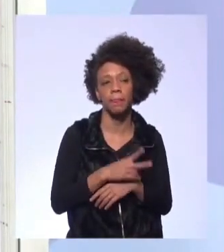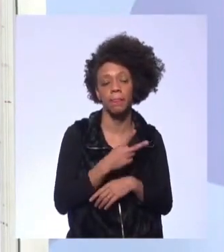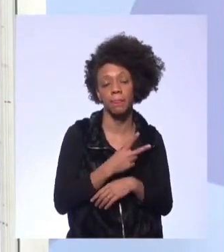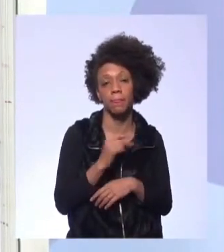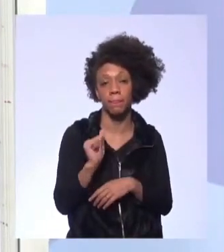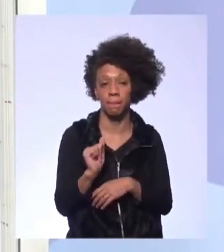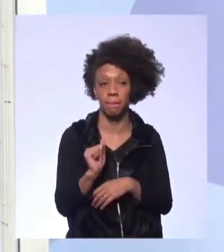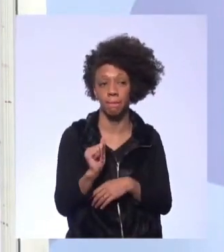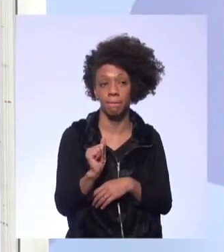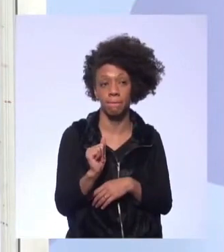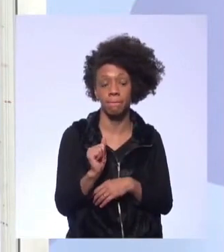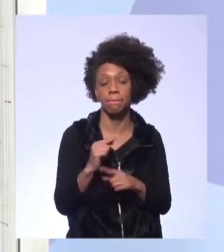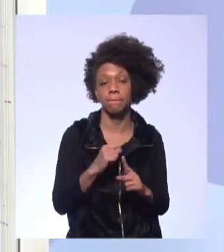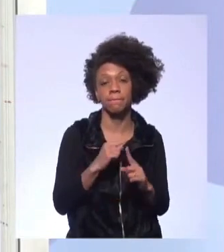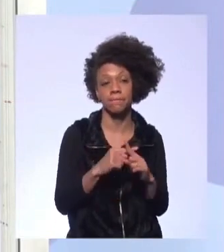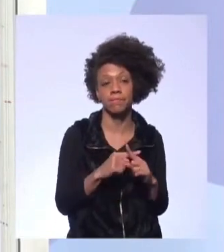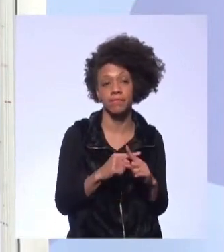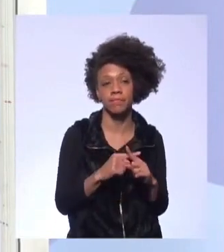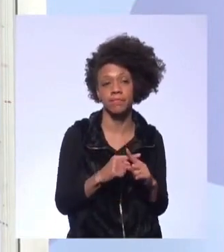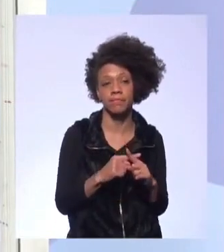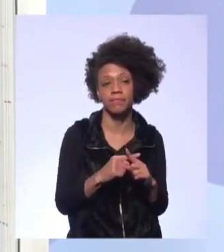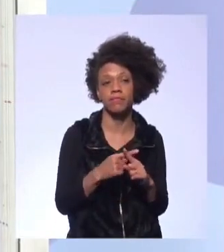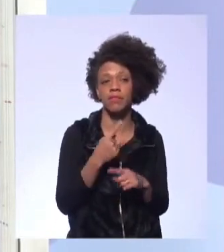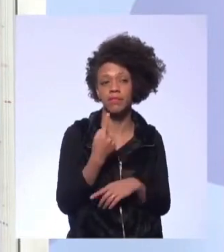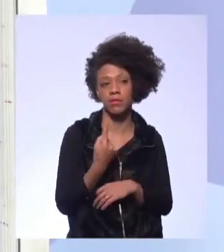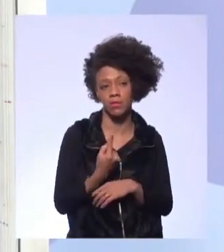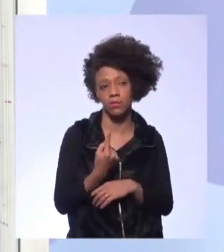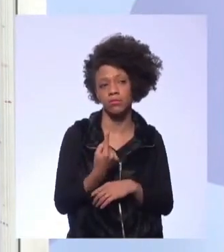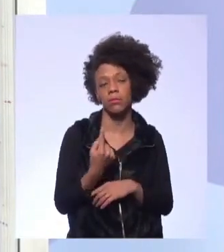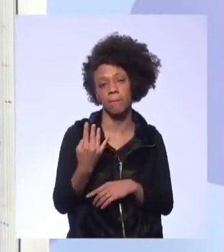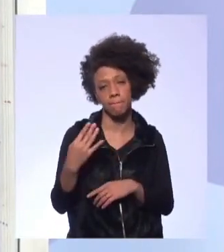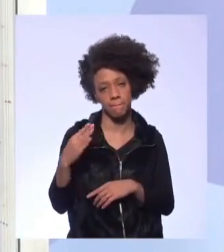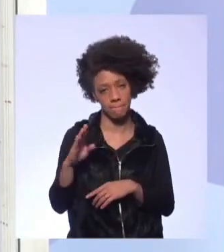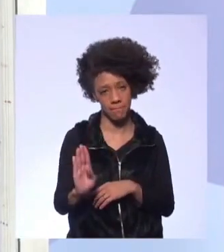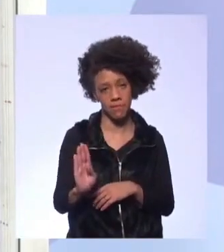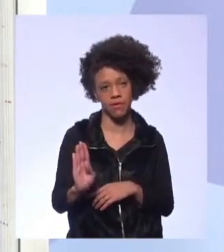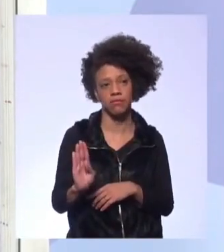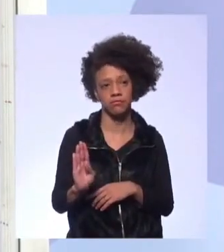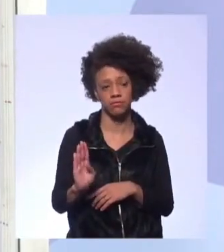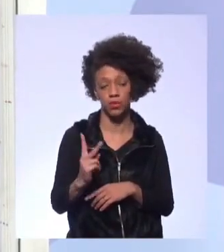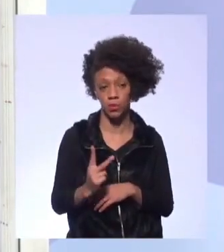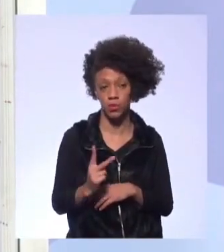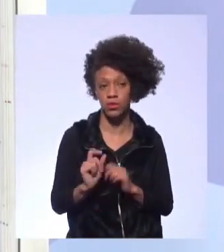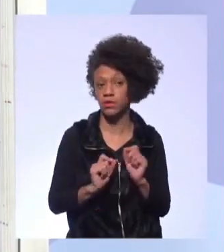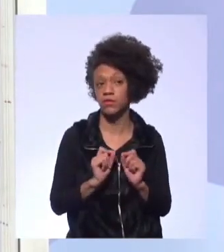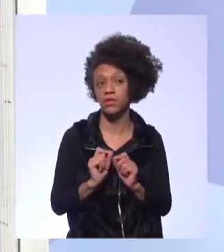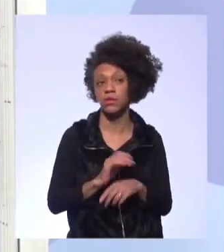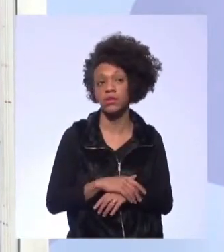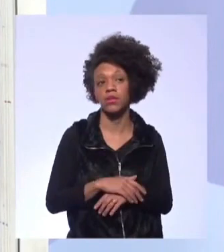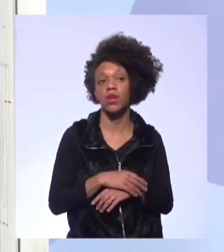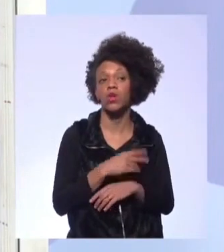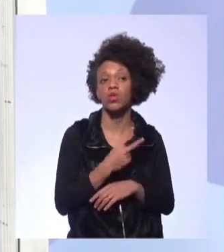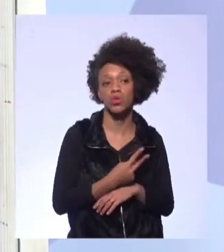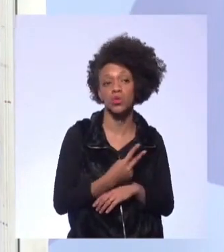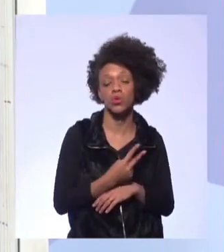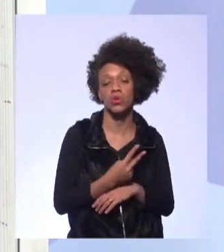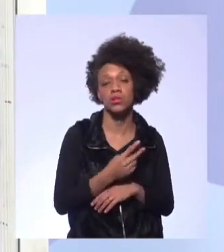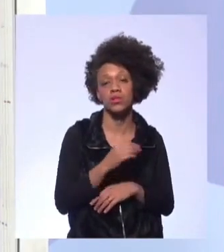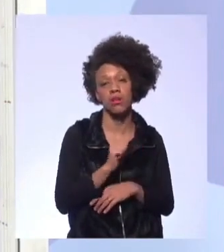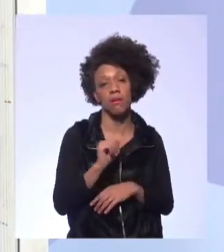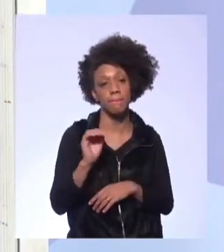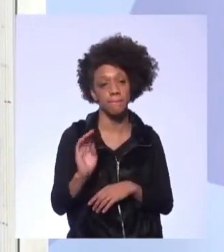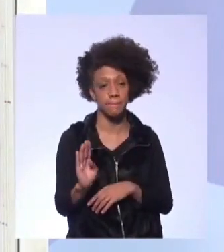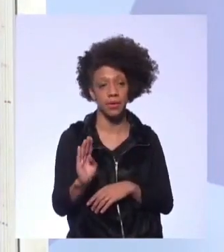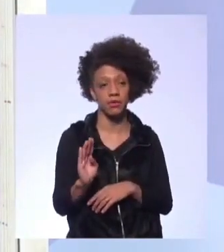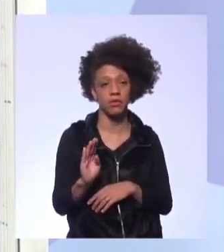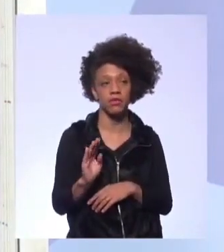2A mais 1, né? Não precisa colocar 1, mas vamos colocar aqui. B2, que vai dar o quê? 2AB,